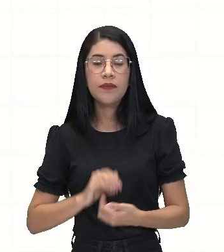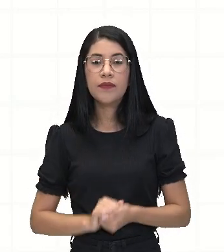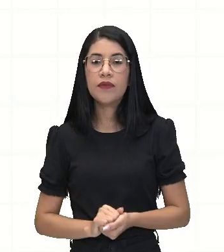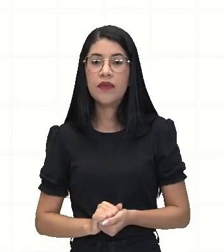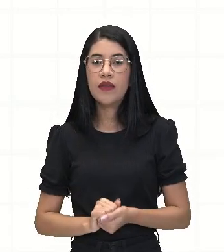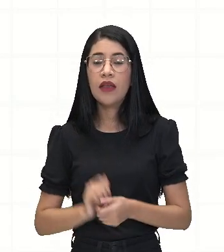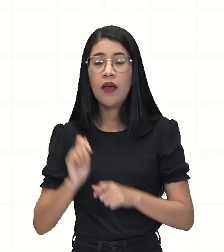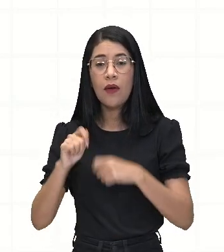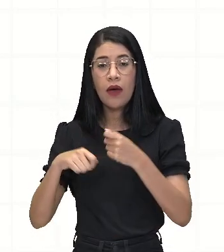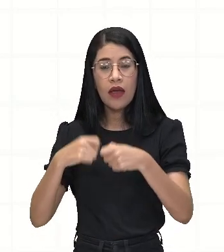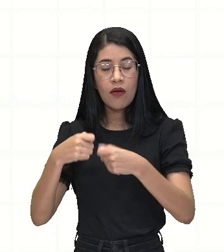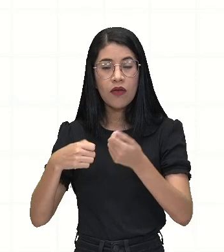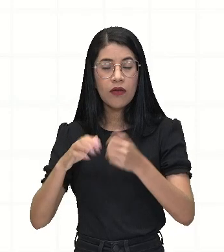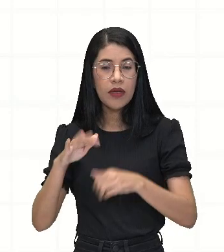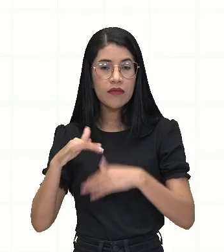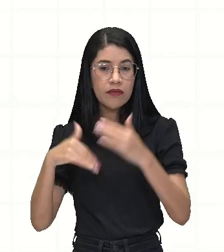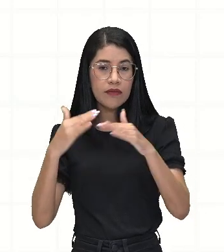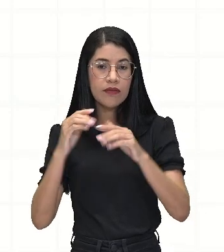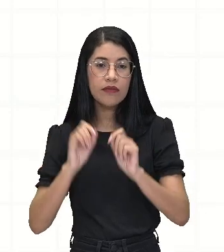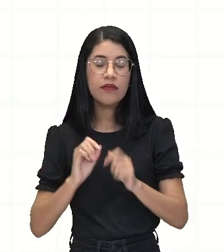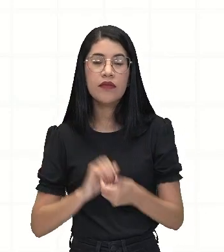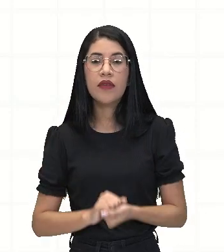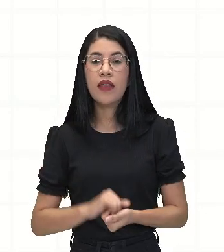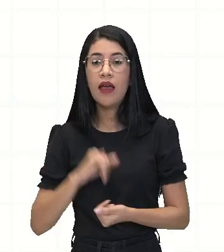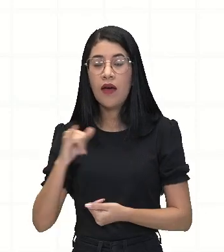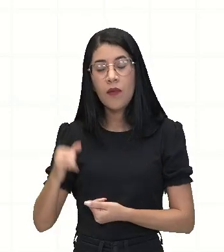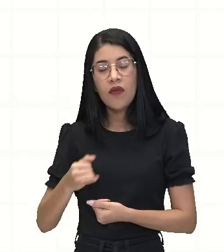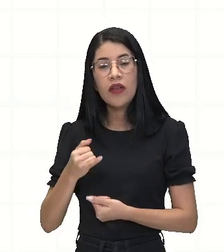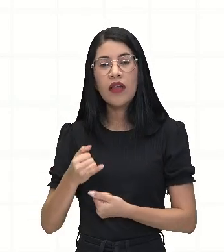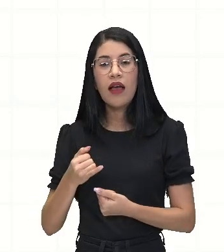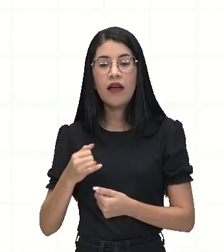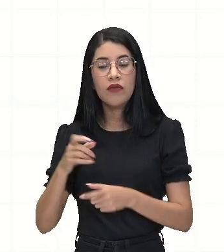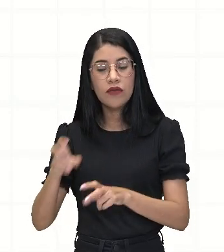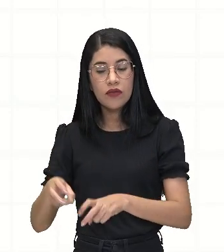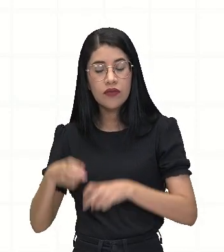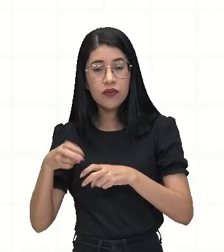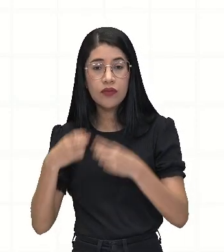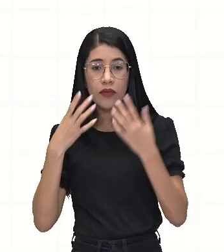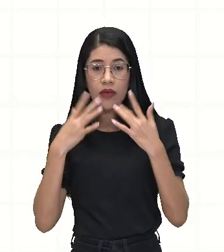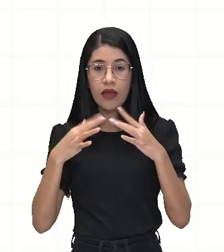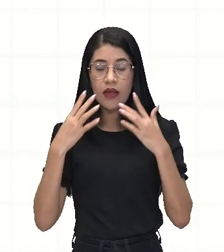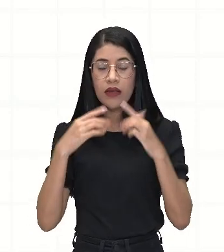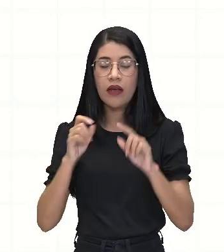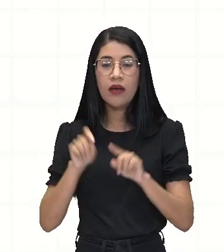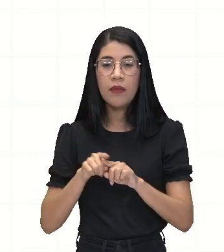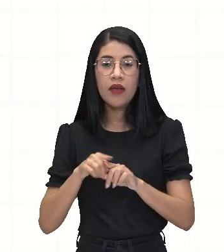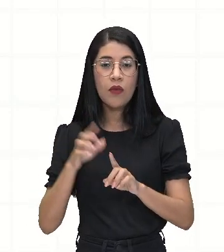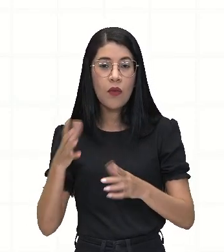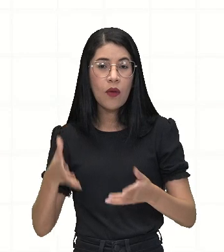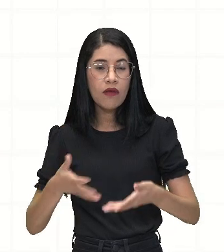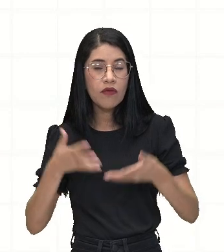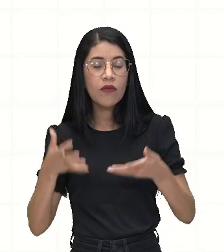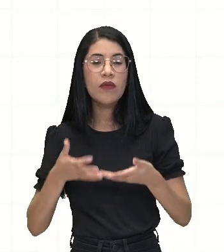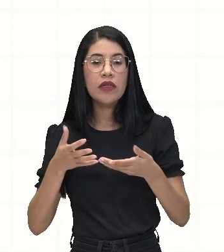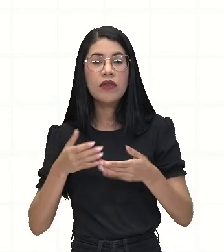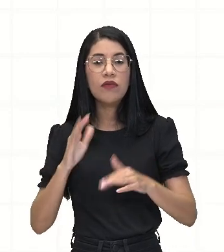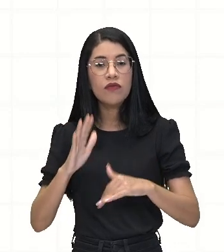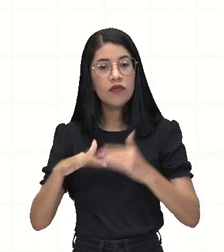desenvolvimento econômico, a gente tem a exploração dos recursos naturais, né, que acabou impulsionando o crescimento